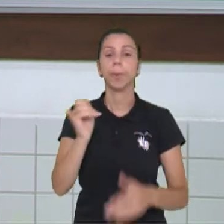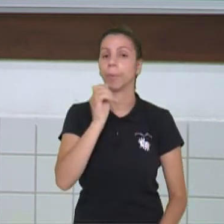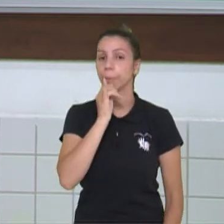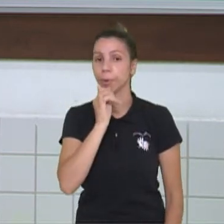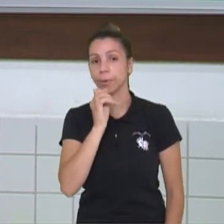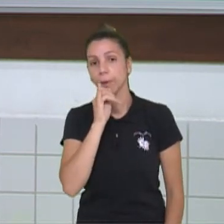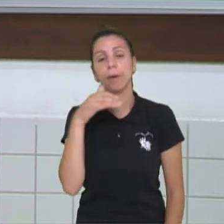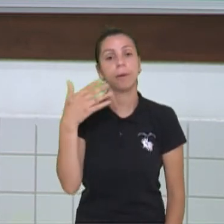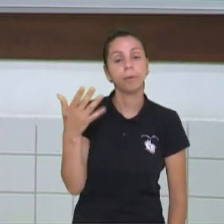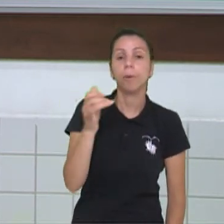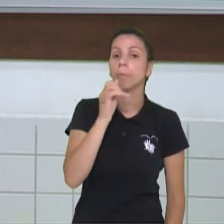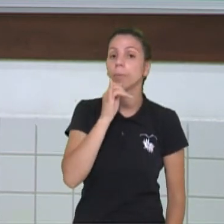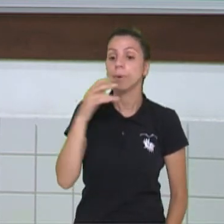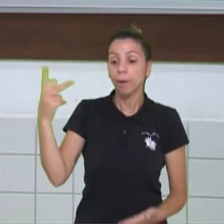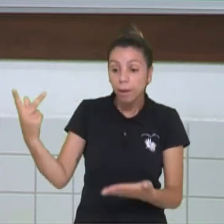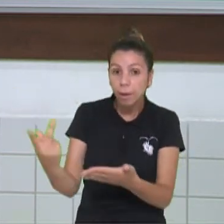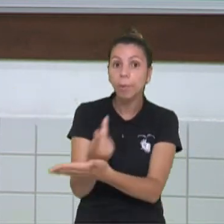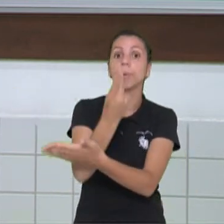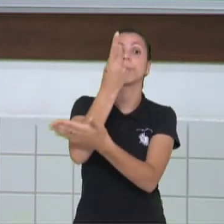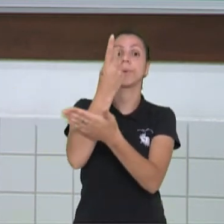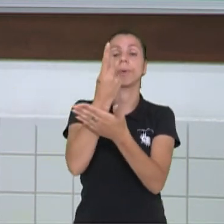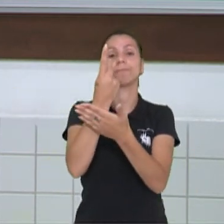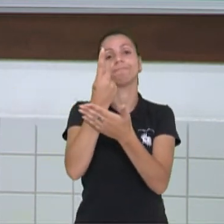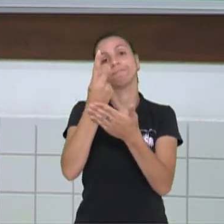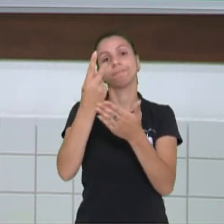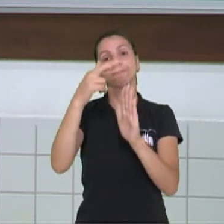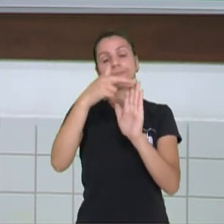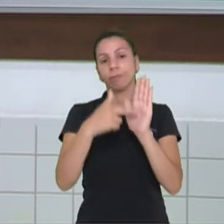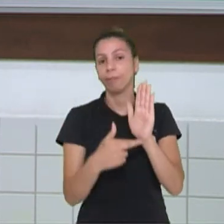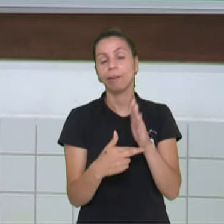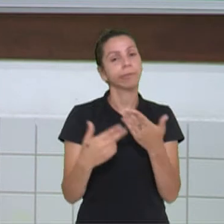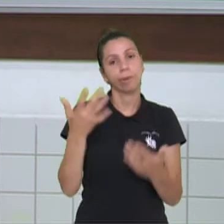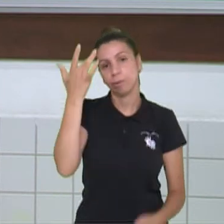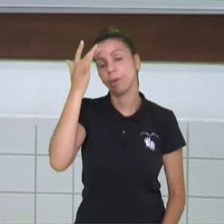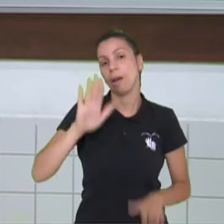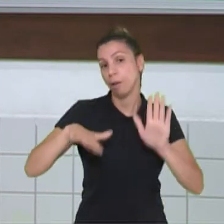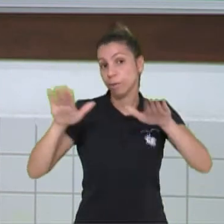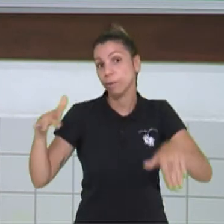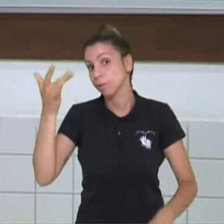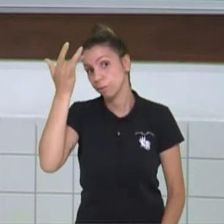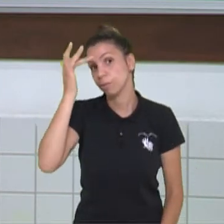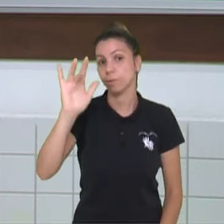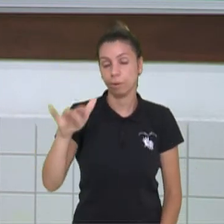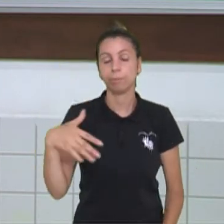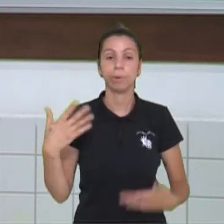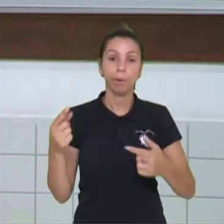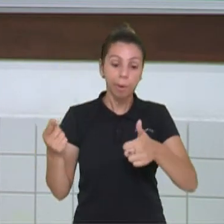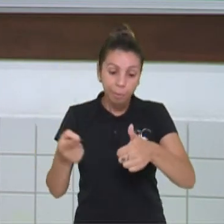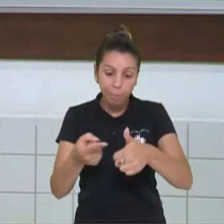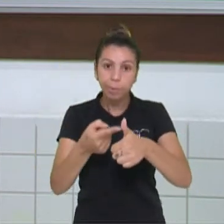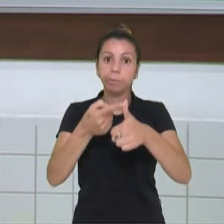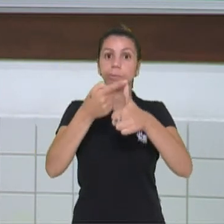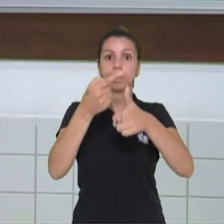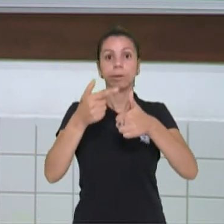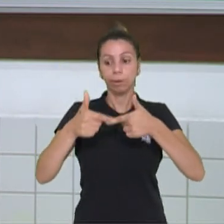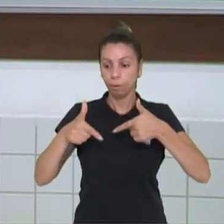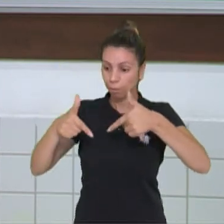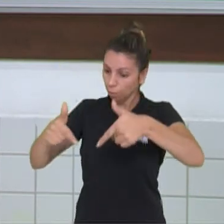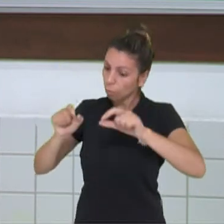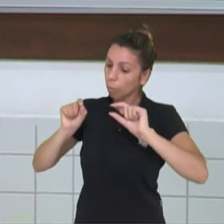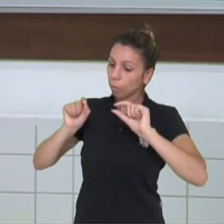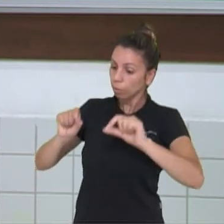exemplo, se você descumpriu uma regra que às vezes não é do seu conhecimento. Então, a primeira ação é sempre